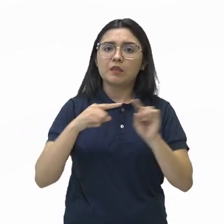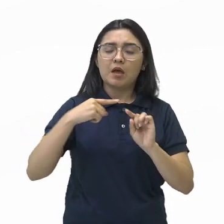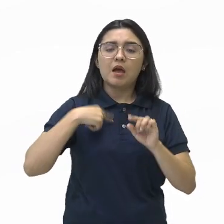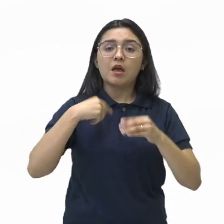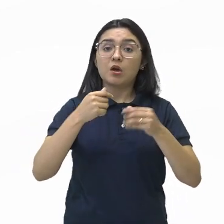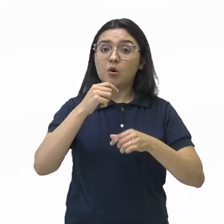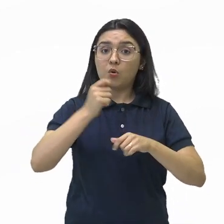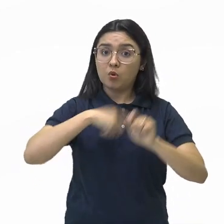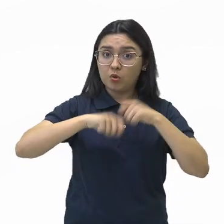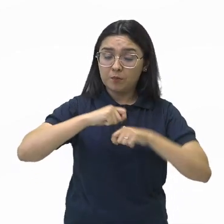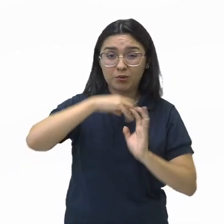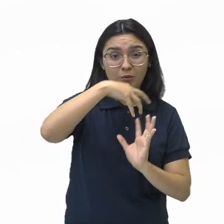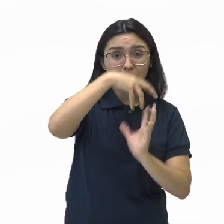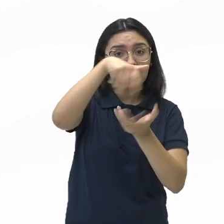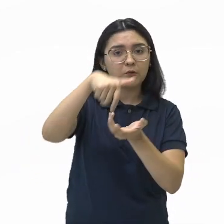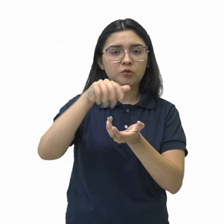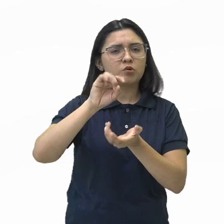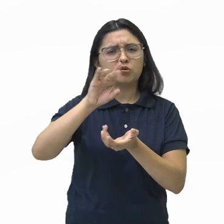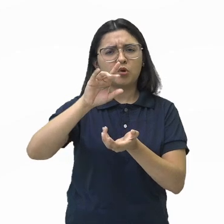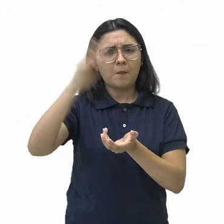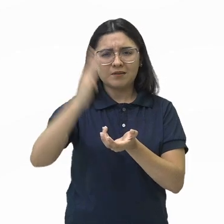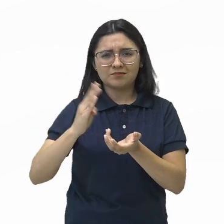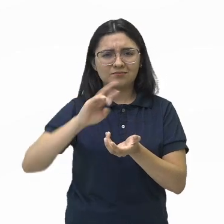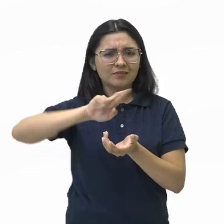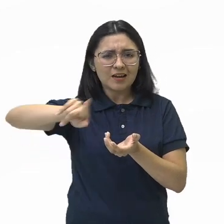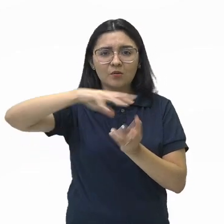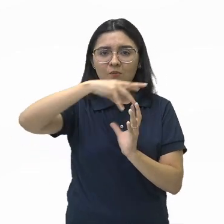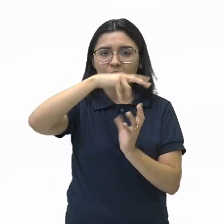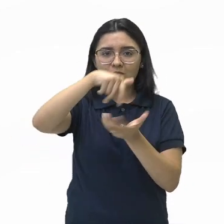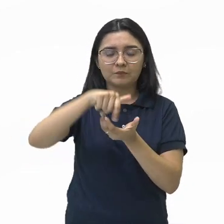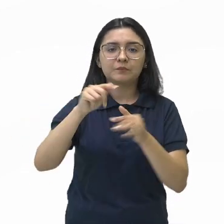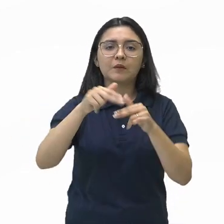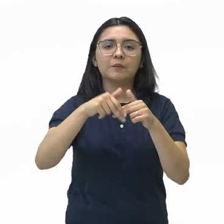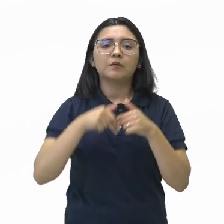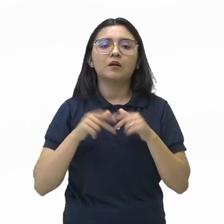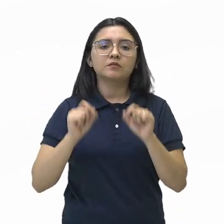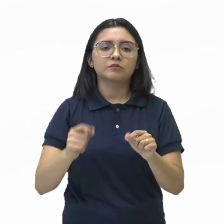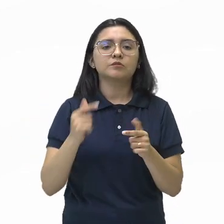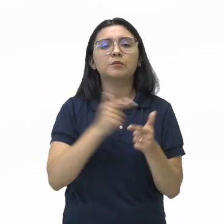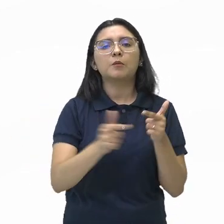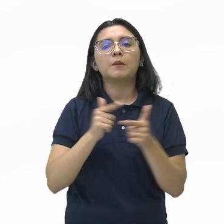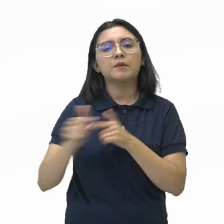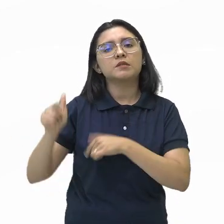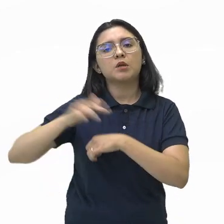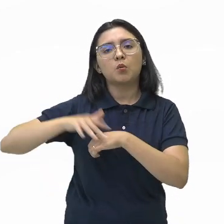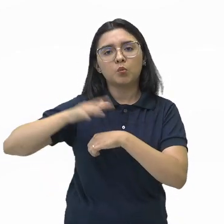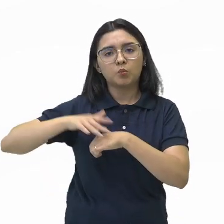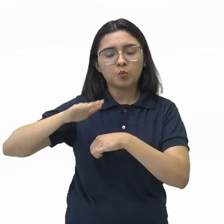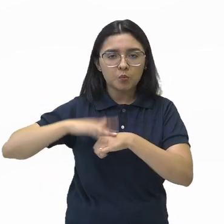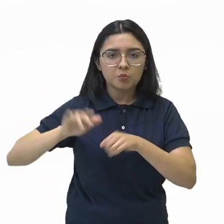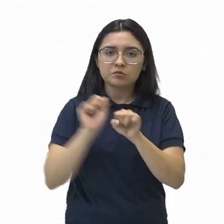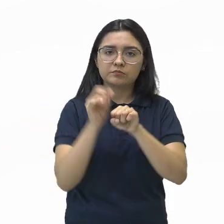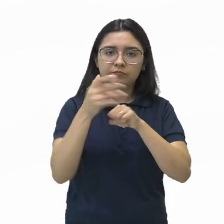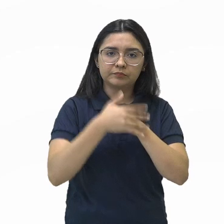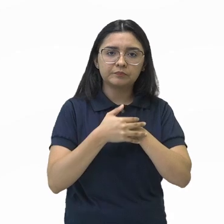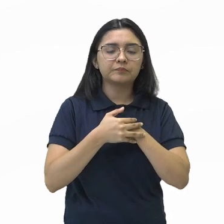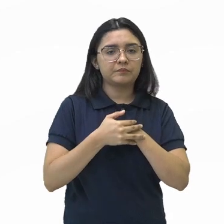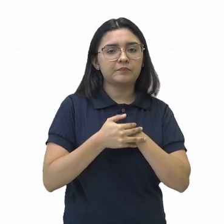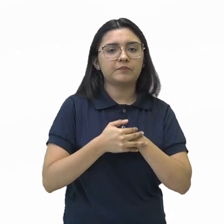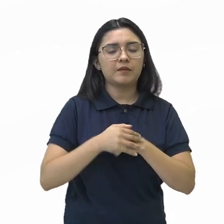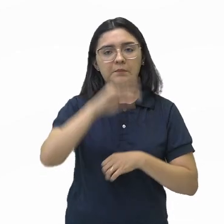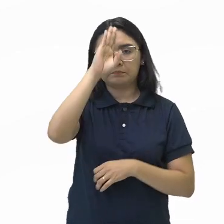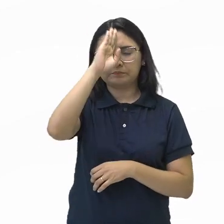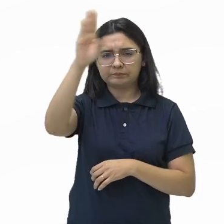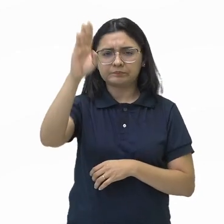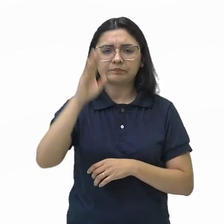né? Não foi só o Brasil que se prejudicou, né? Devido aí à questão sanitária, né? Que é prioridade, realmente a questão sanitária sempre tem que ser